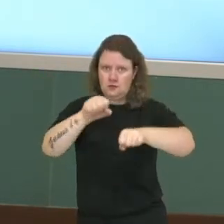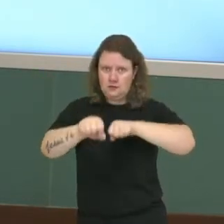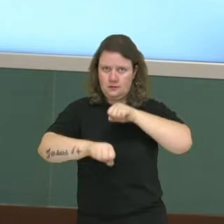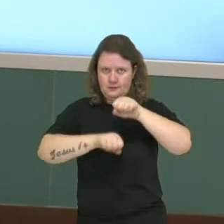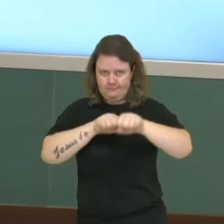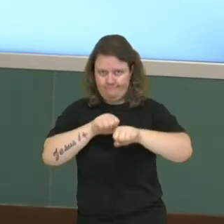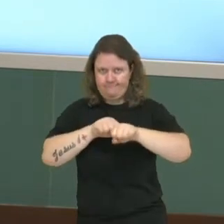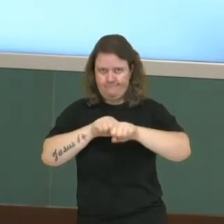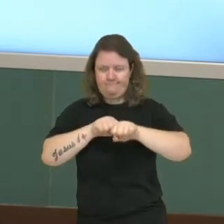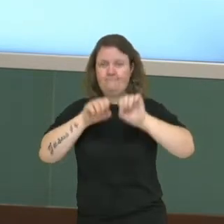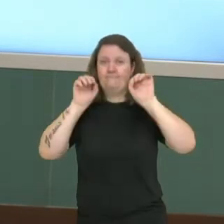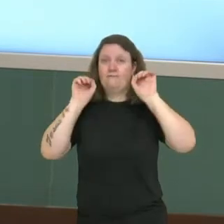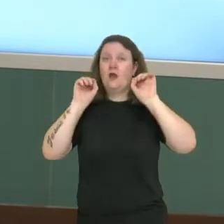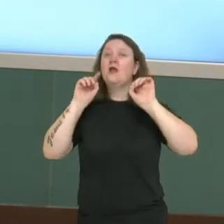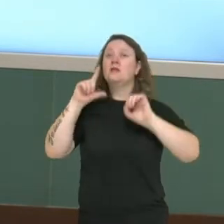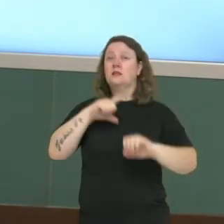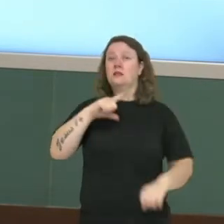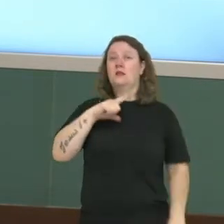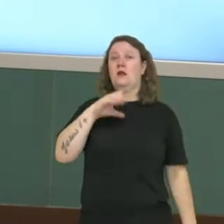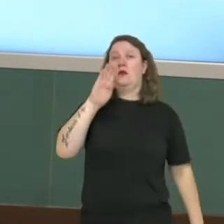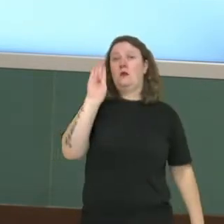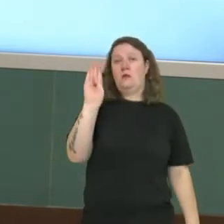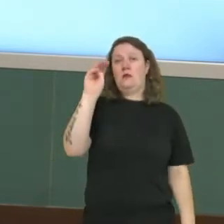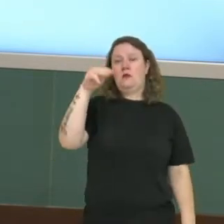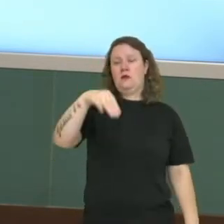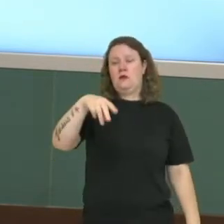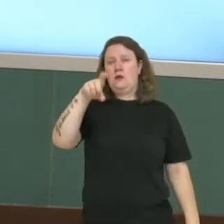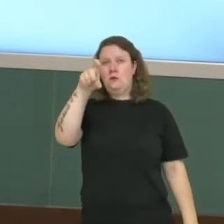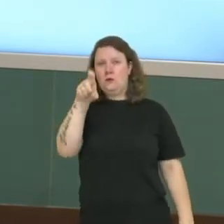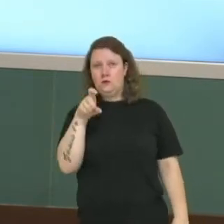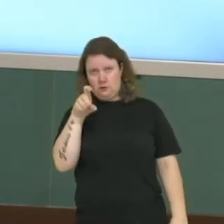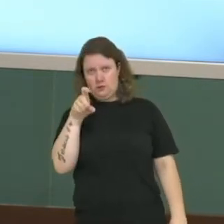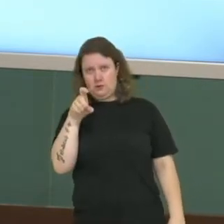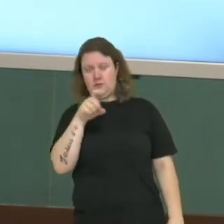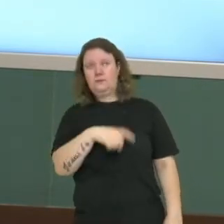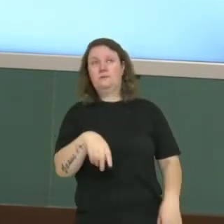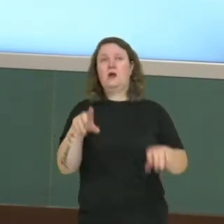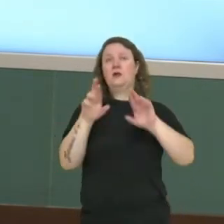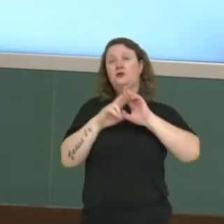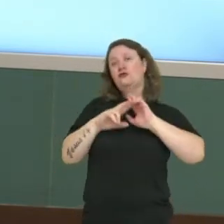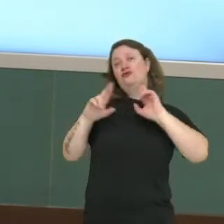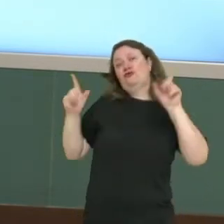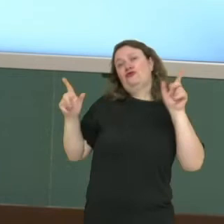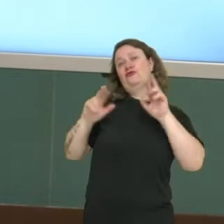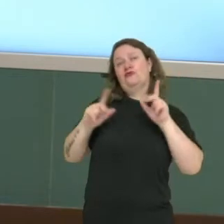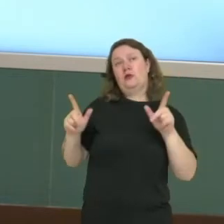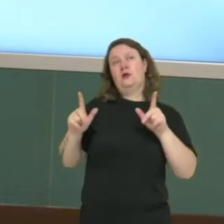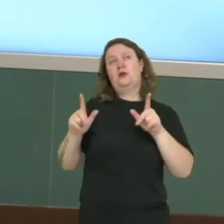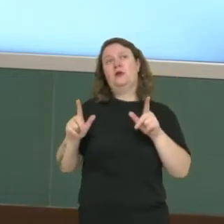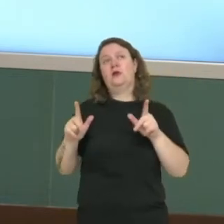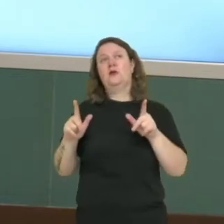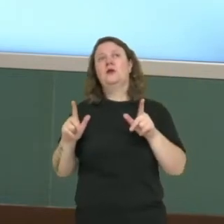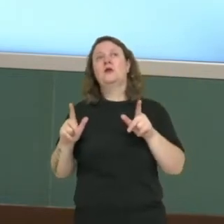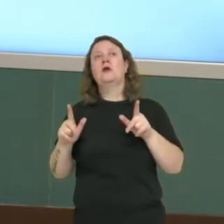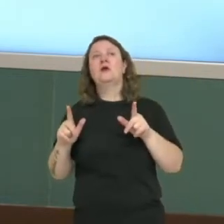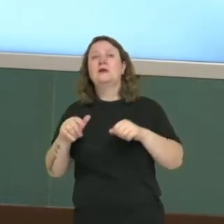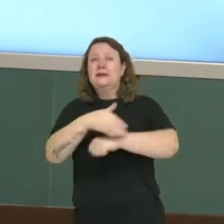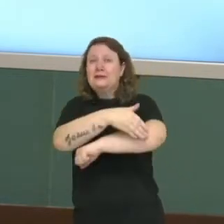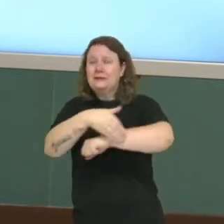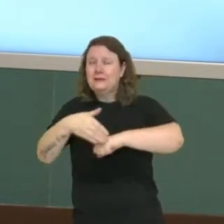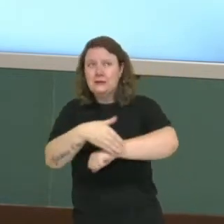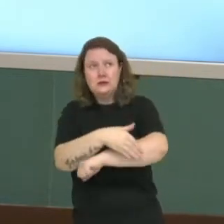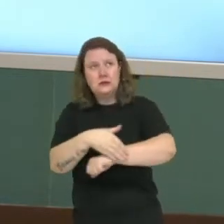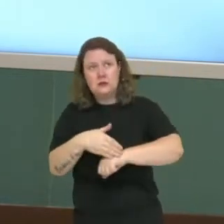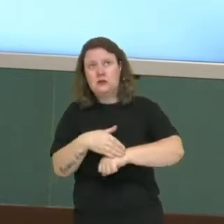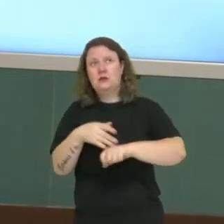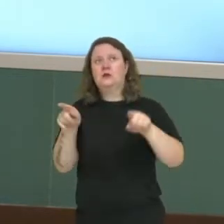BMX, ela é diferente da bicicleta do BMX Freestyle. A bicicleta do ciclismo de estrada é diferente